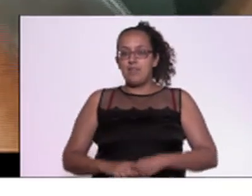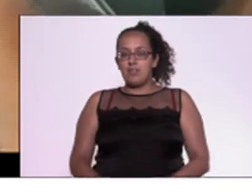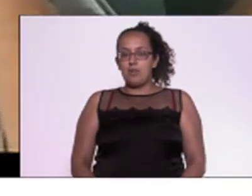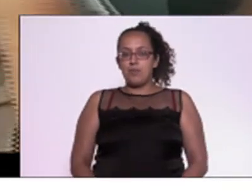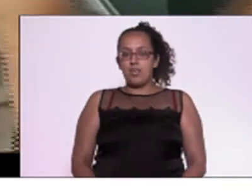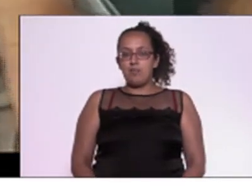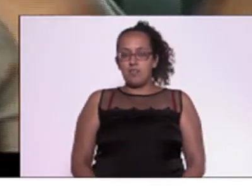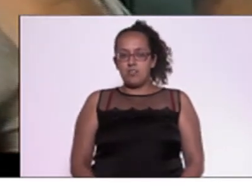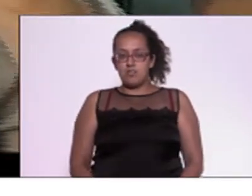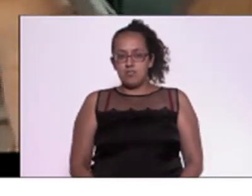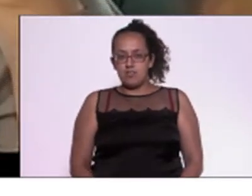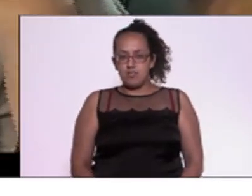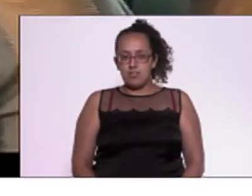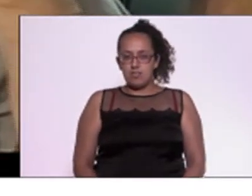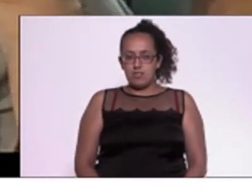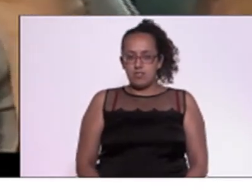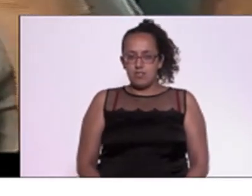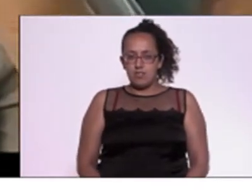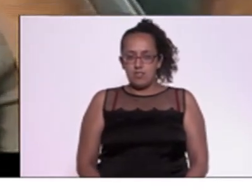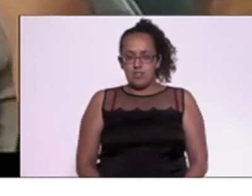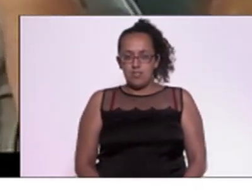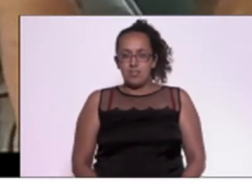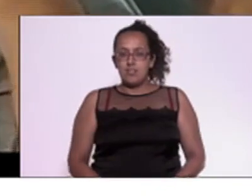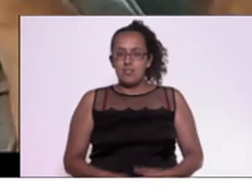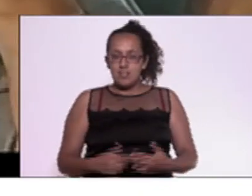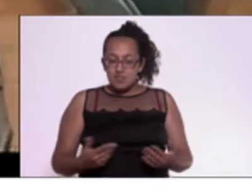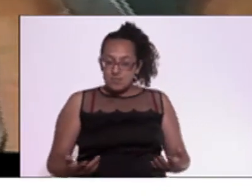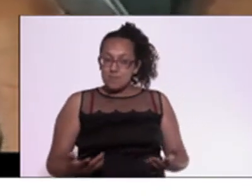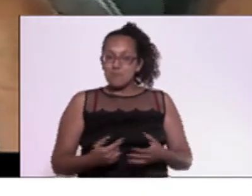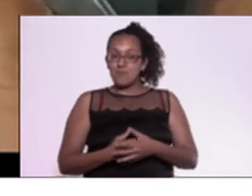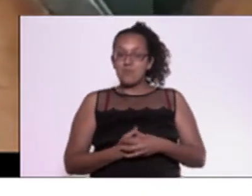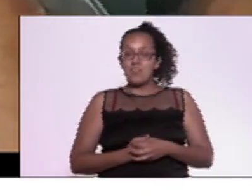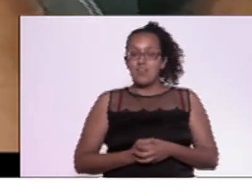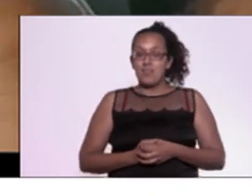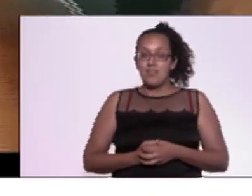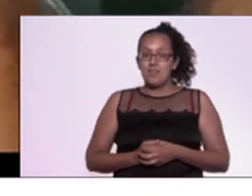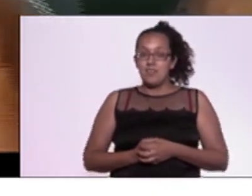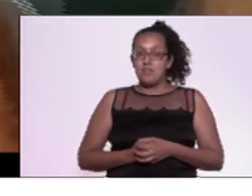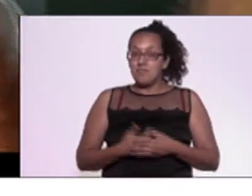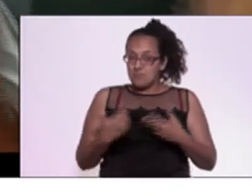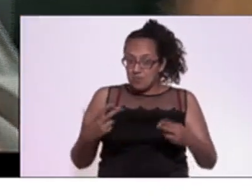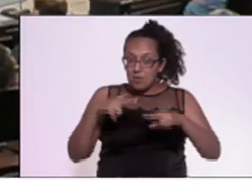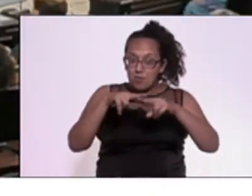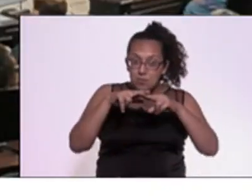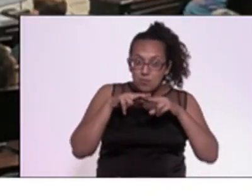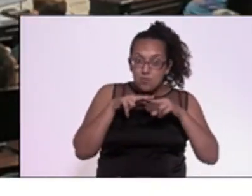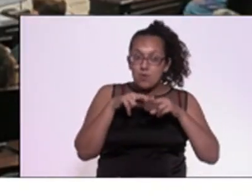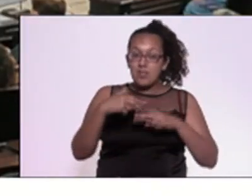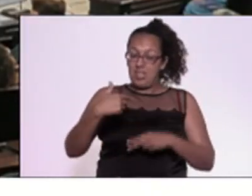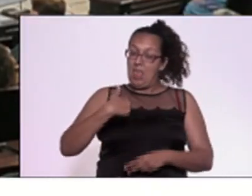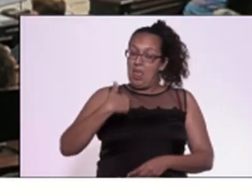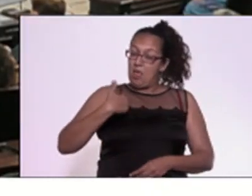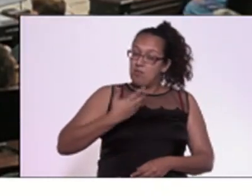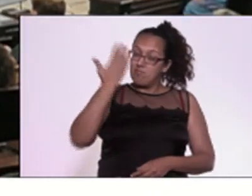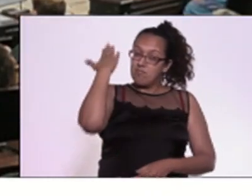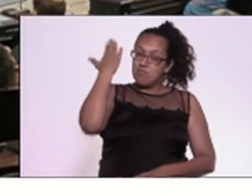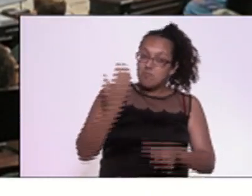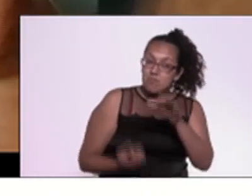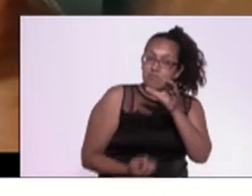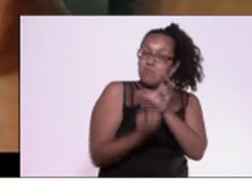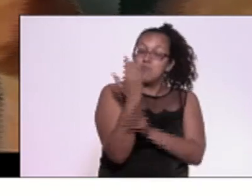pediu demissão. Com o dinheiro da demissão, Medeiros comprou seu próprio projetor. No ano seguinte, com